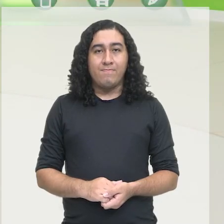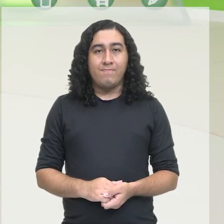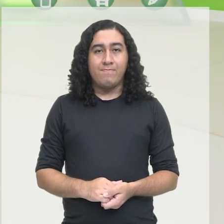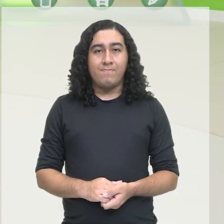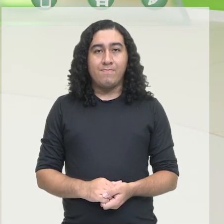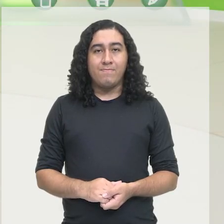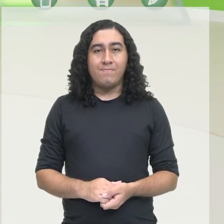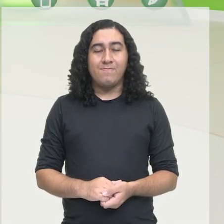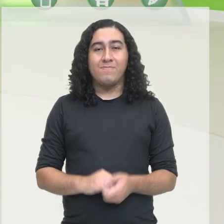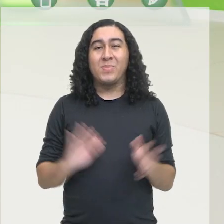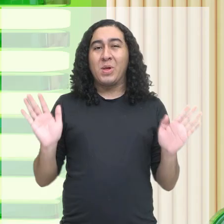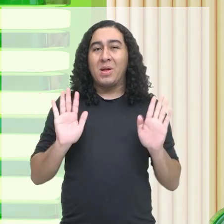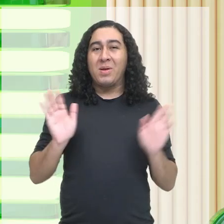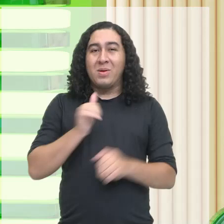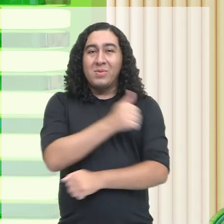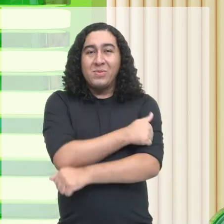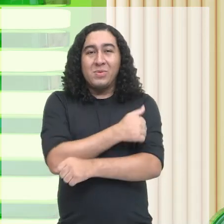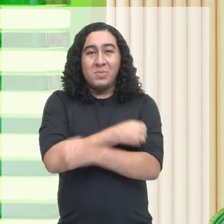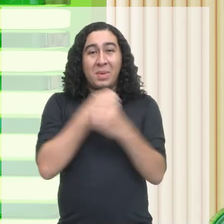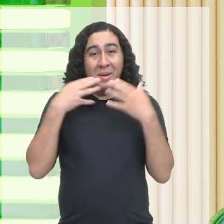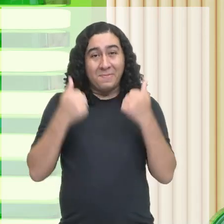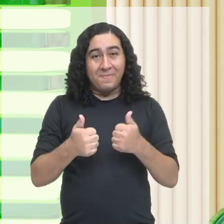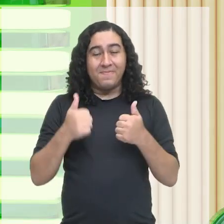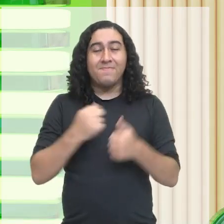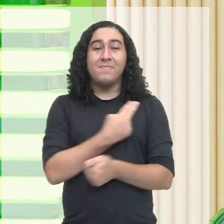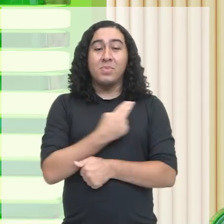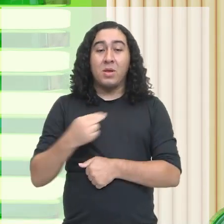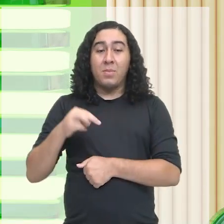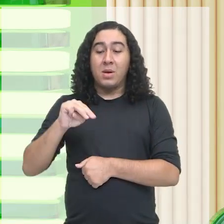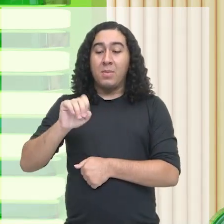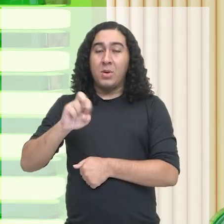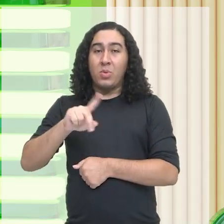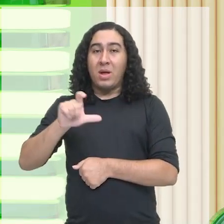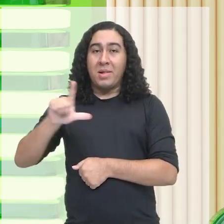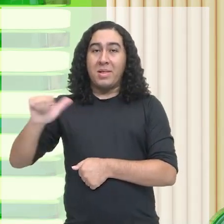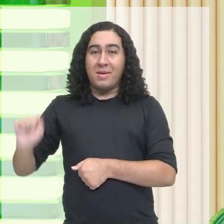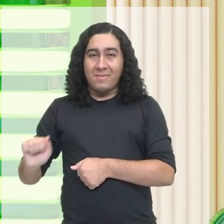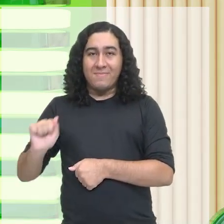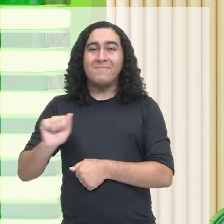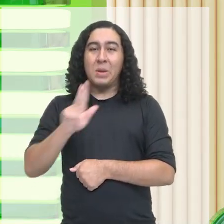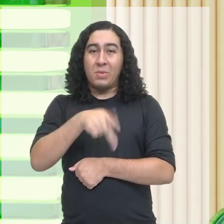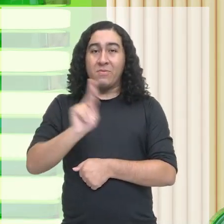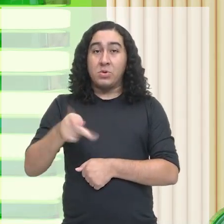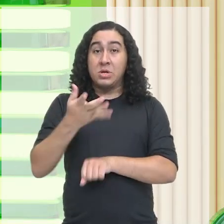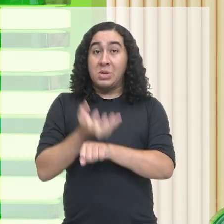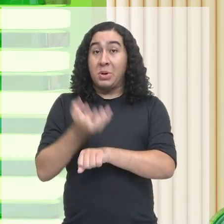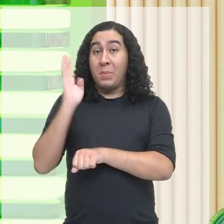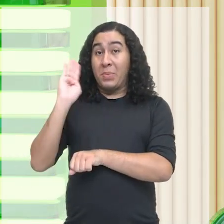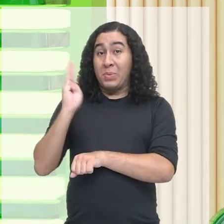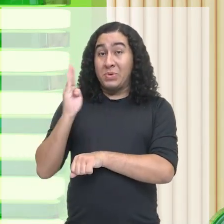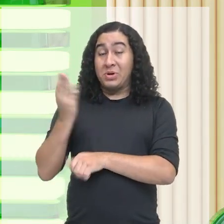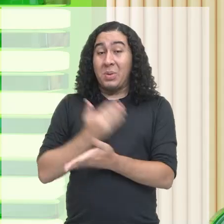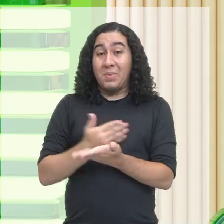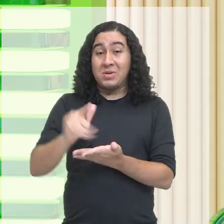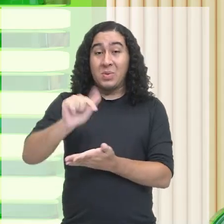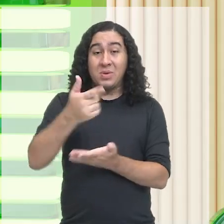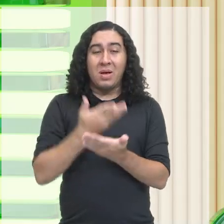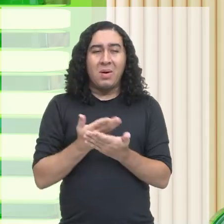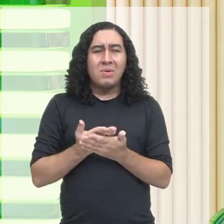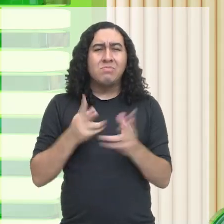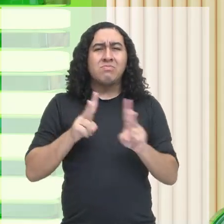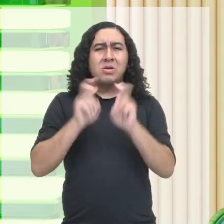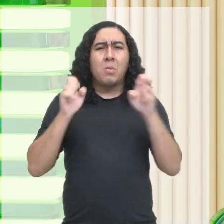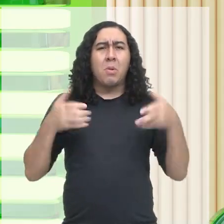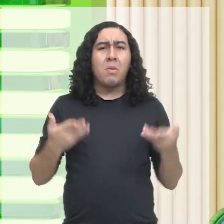Olá, alunos, tudo bem? Eu sou a professora Manuela Cerejo, professora de Biologia, e estou aqui para mais uma aula. Vamos ver qual vai